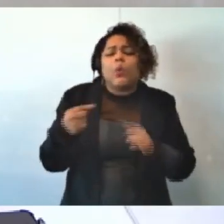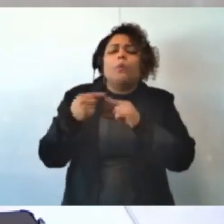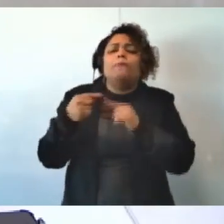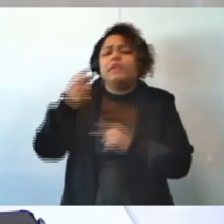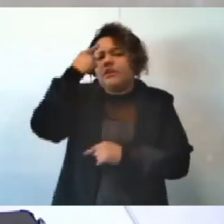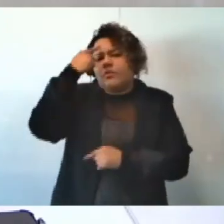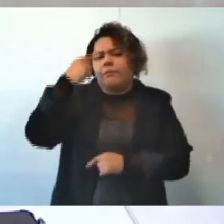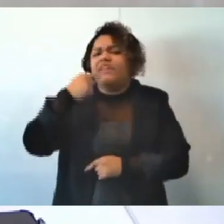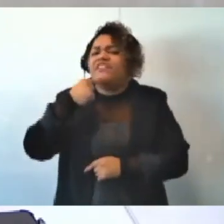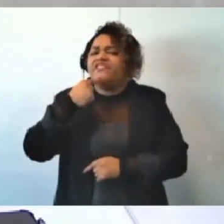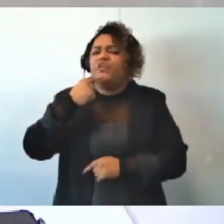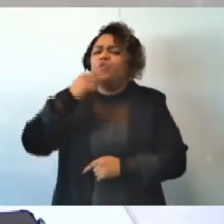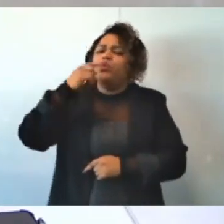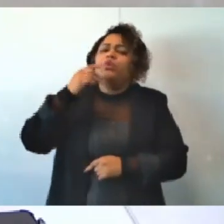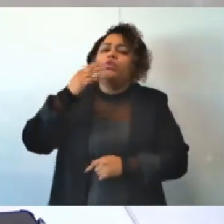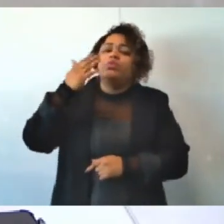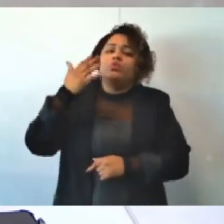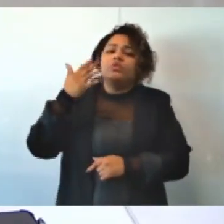bairro.